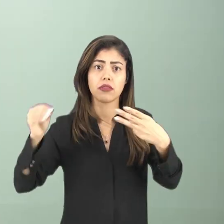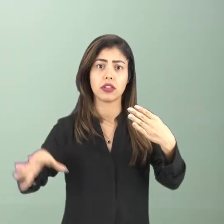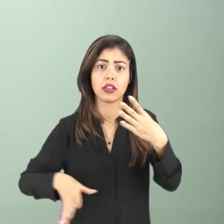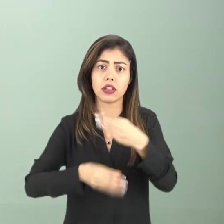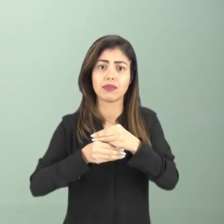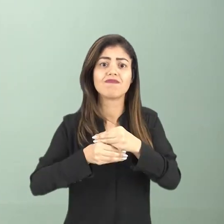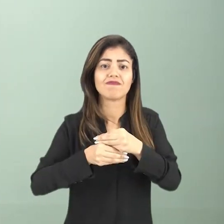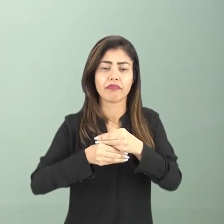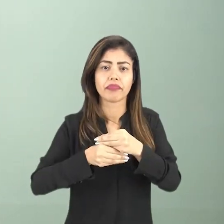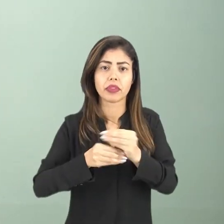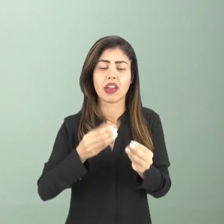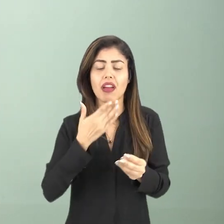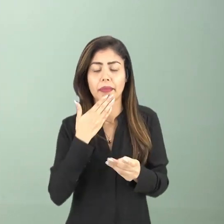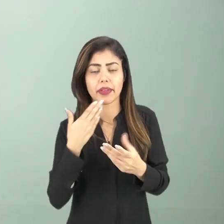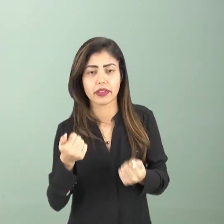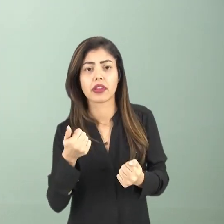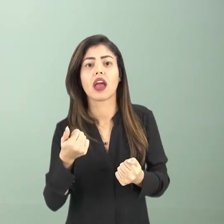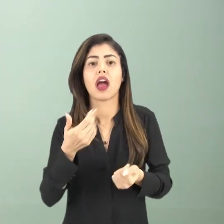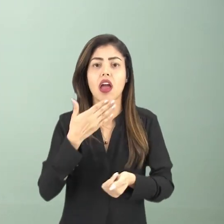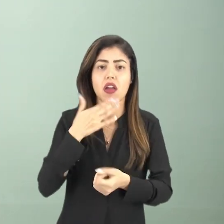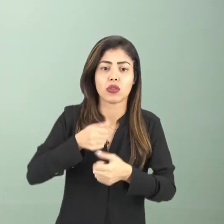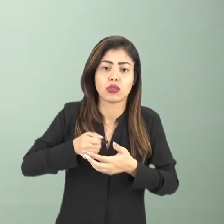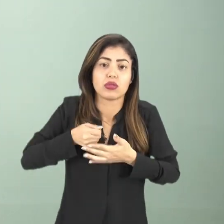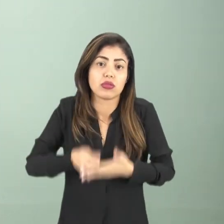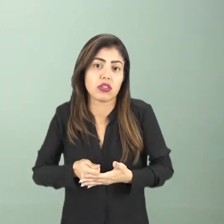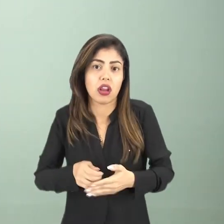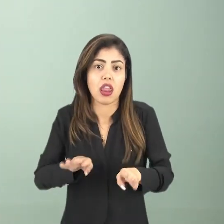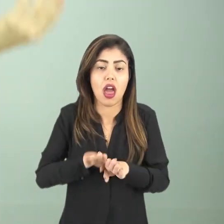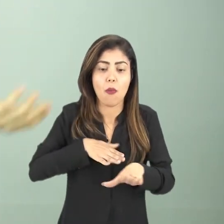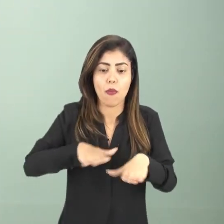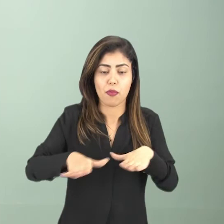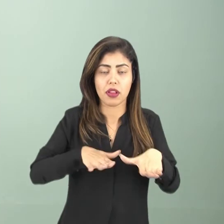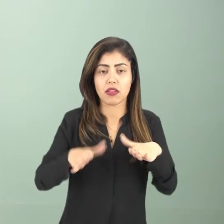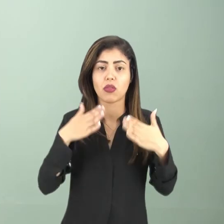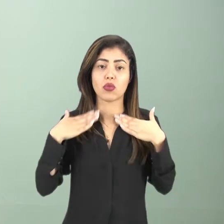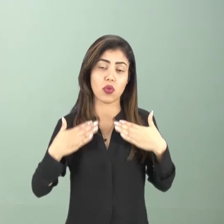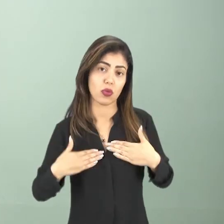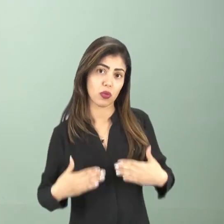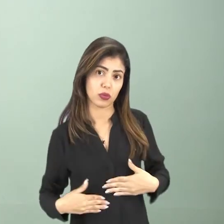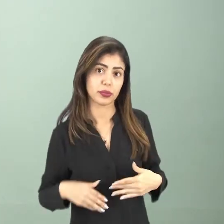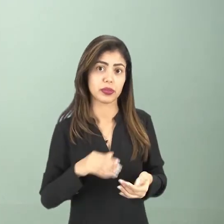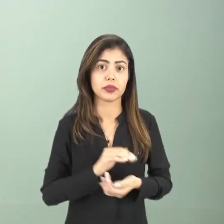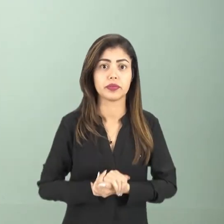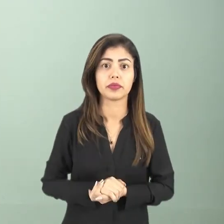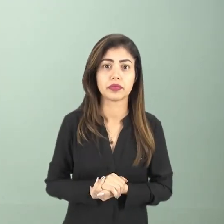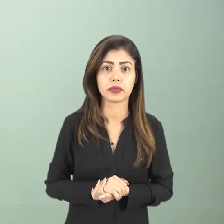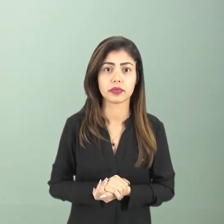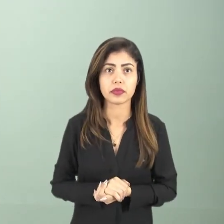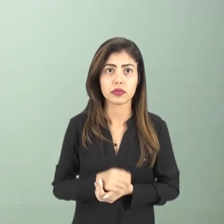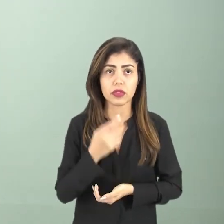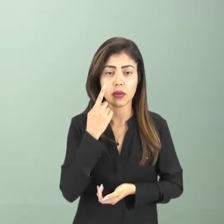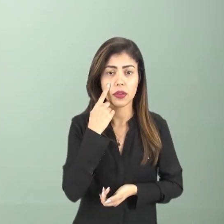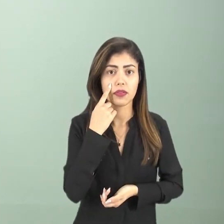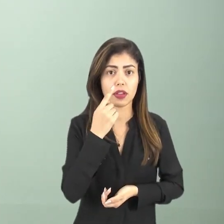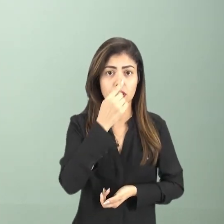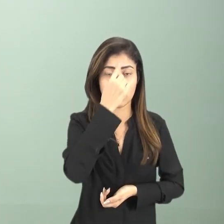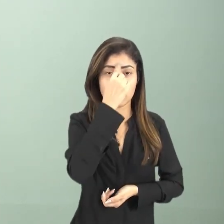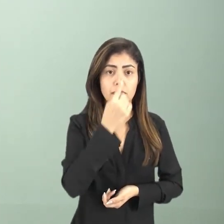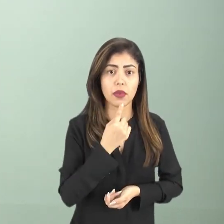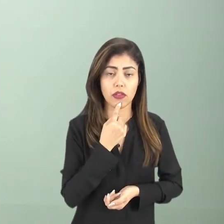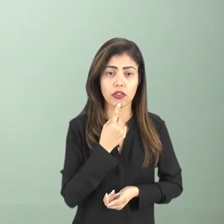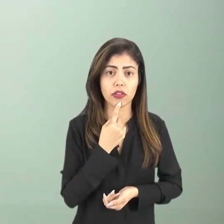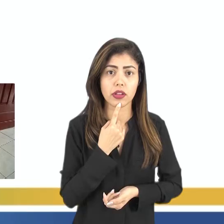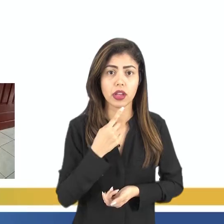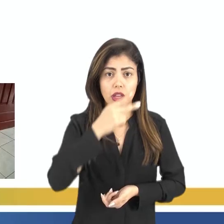tenham a rigidez tão necessária para a sustentação e a movimentação do nosso corpo, né? Vocês podem ver as imagens, ó, que geralmente